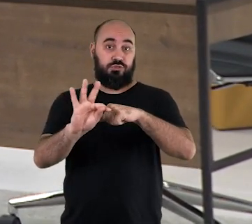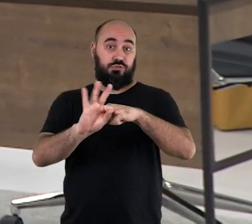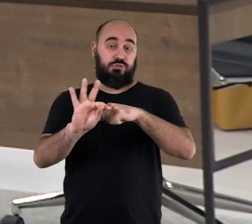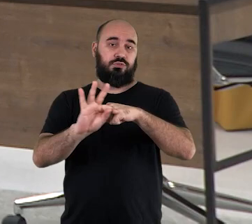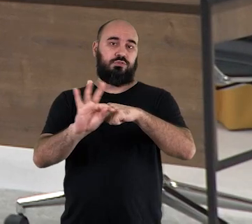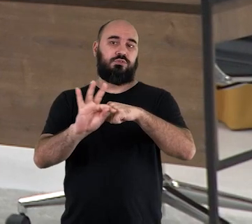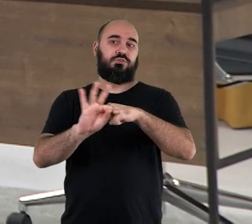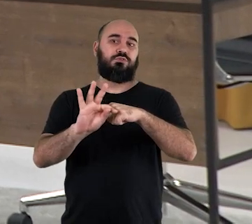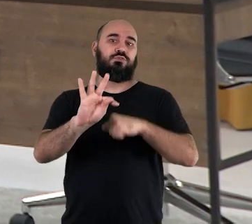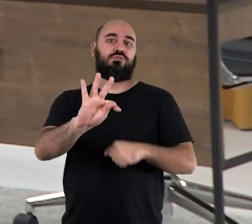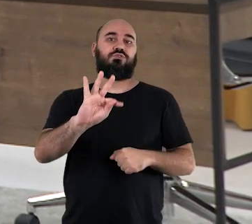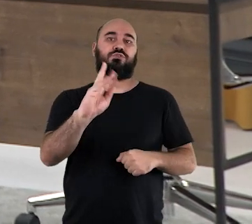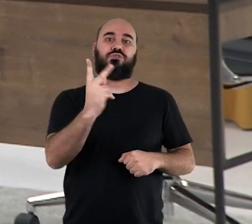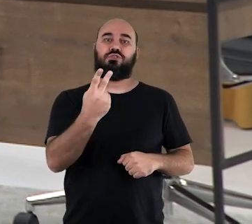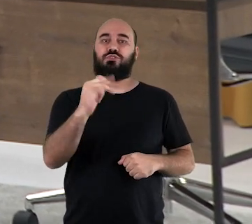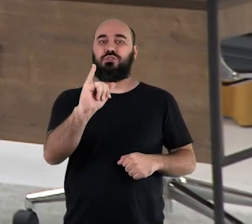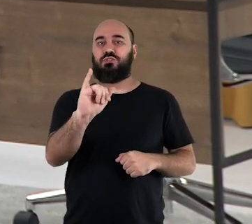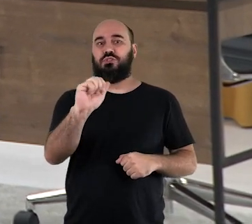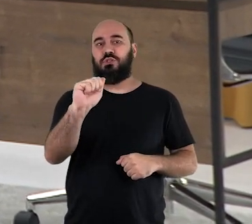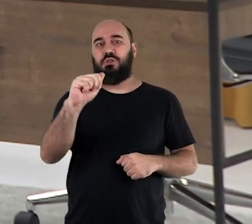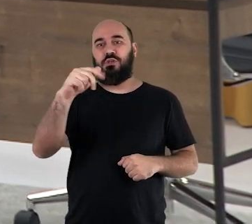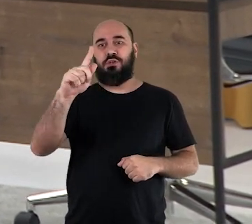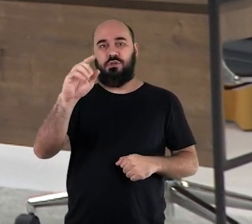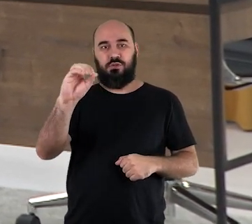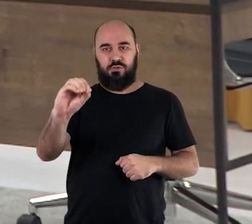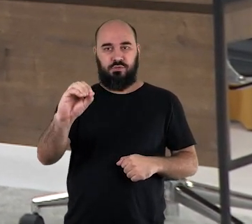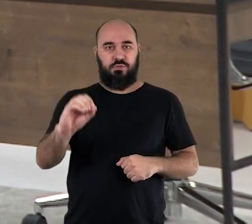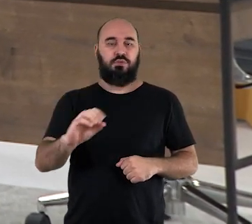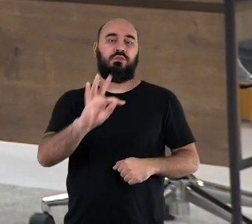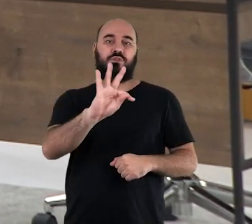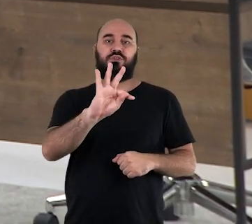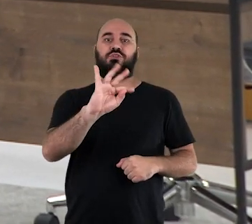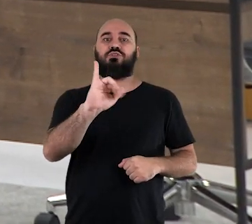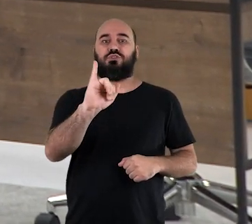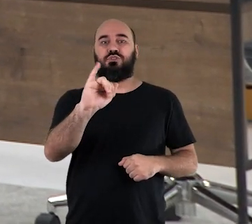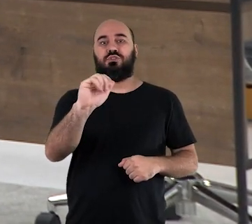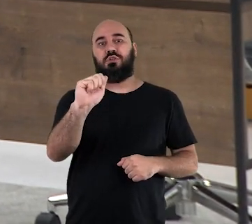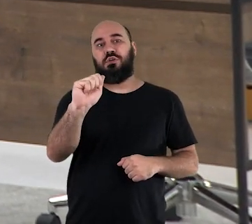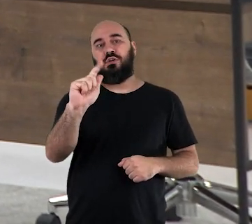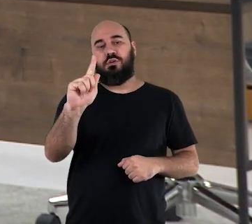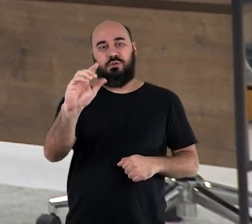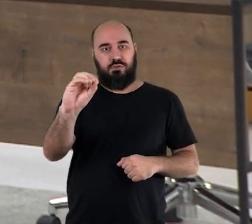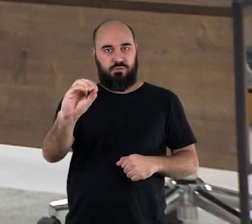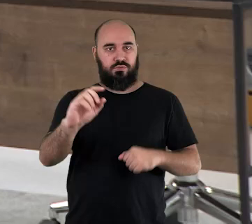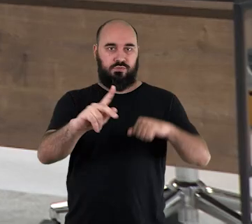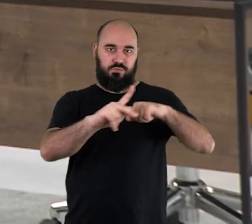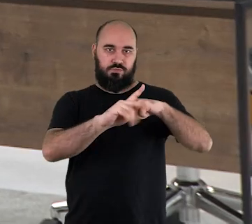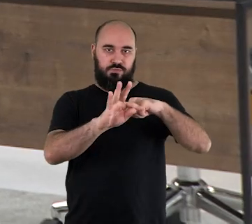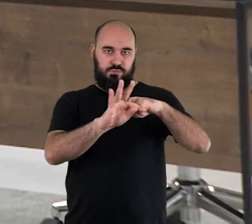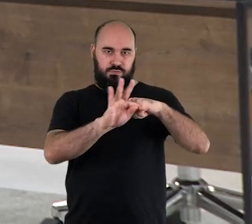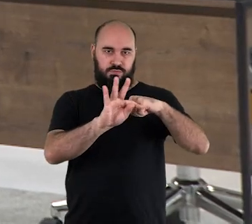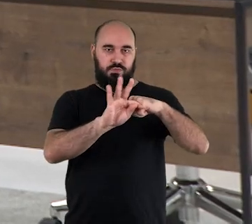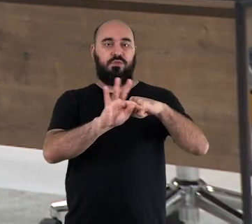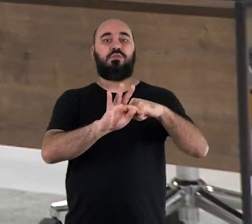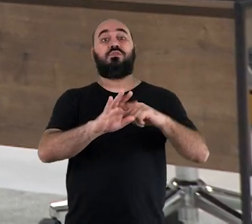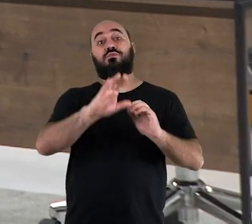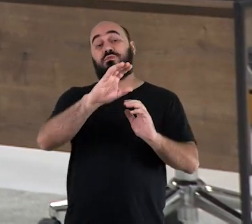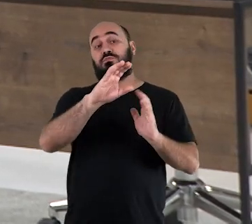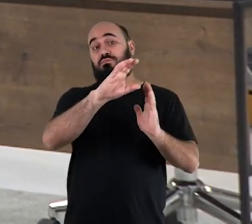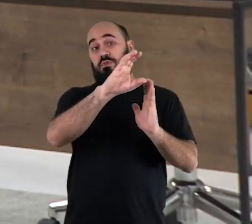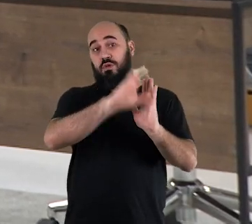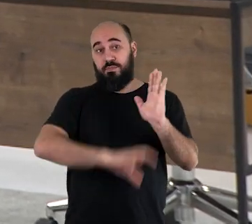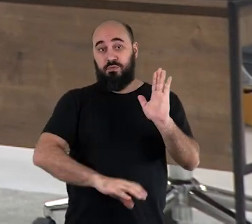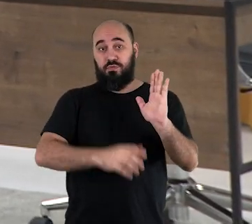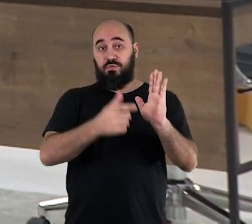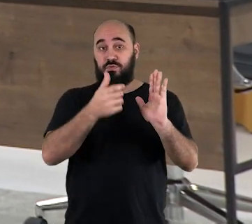mais para o finalzinho da Bíblia, depois da carta aos Hebreus, vem a carta de Tiago, no capítulo 5, e